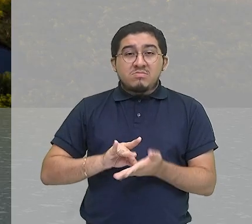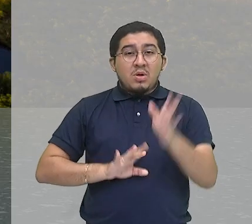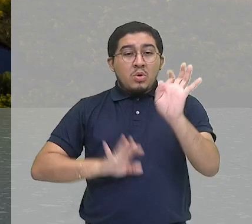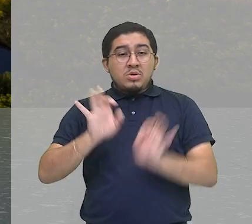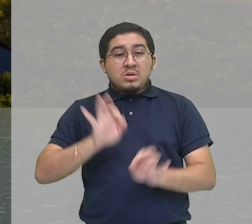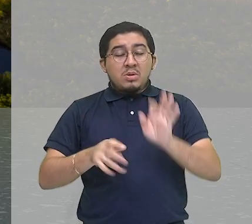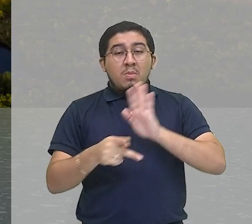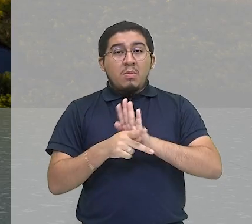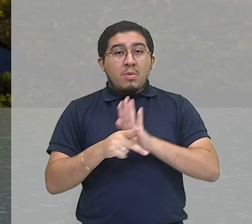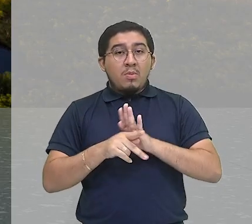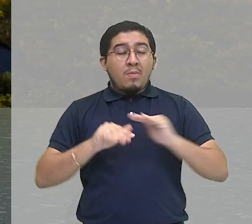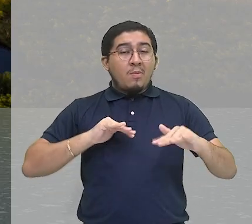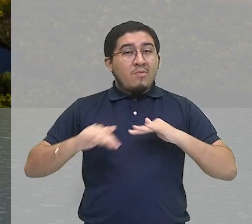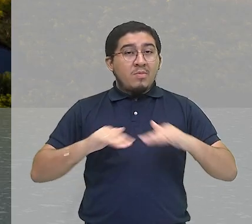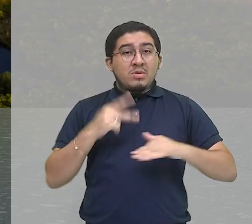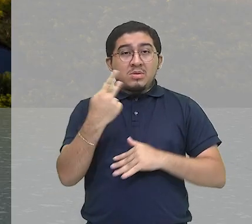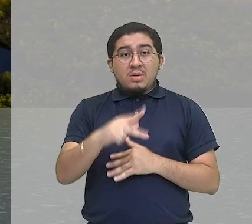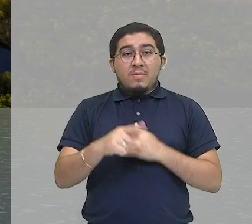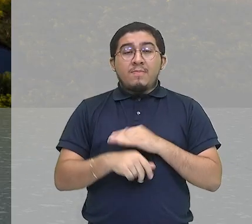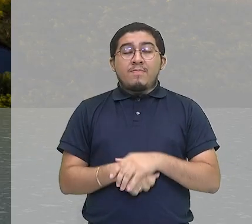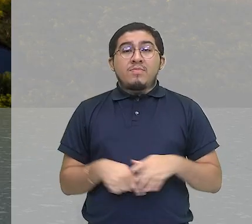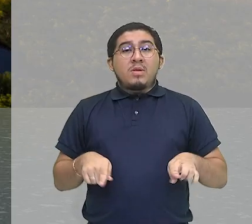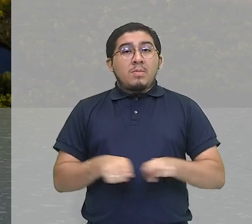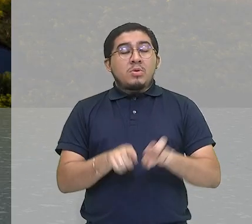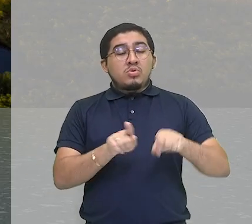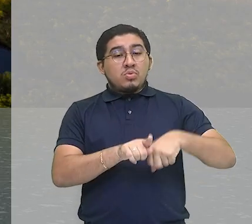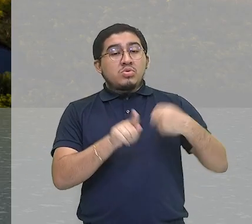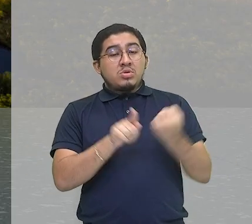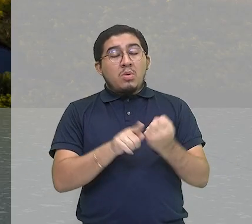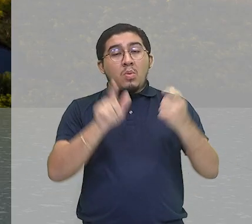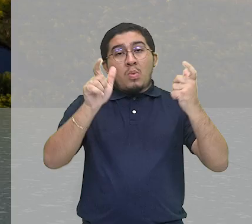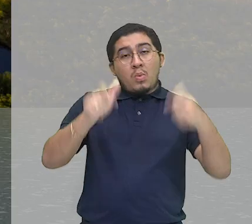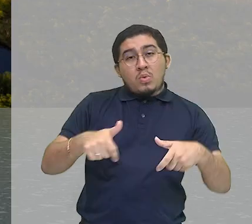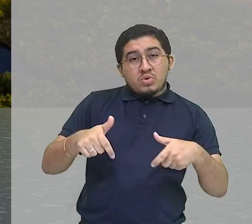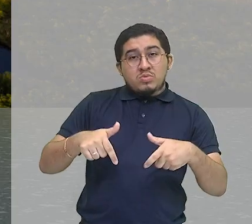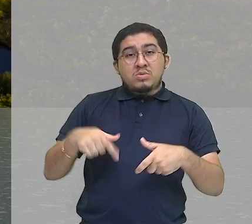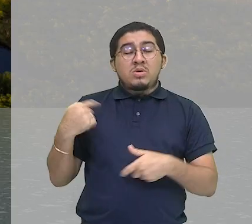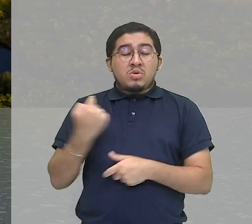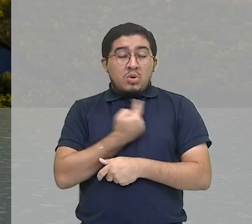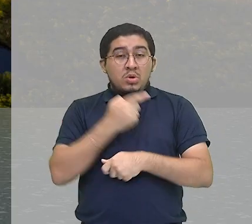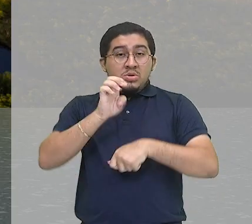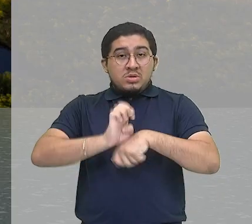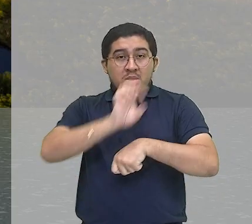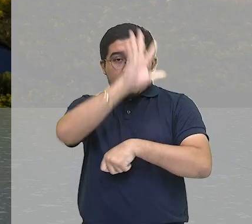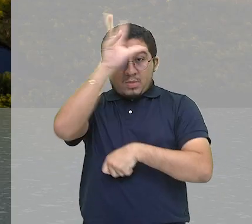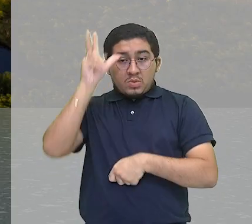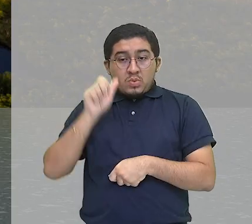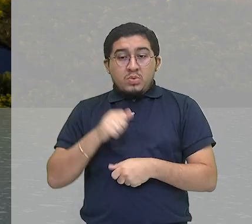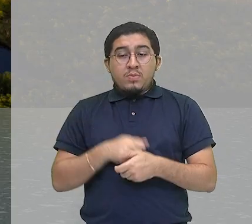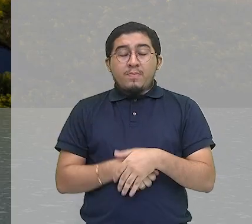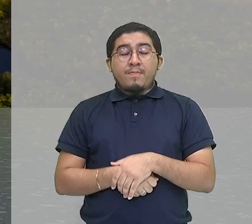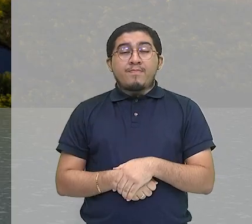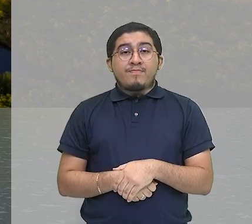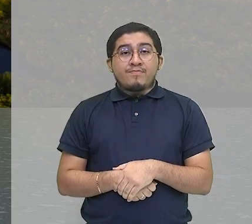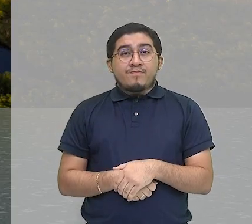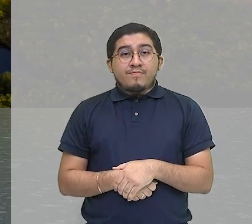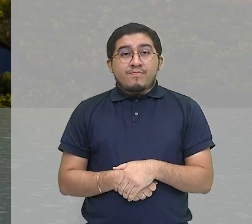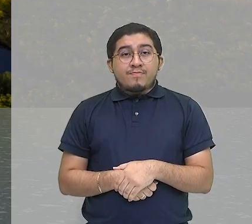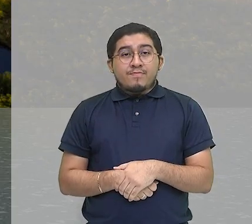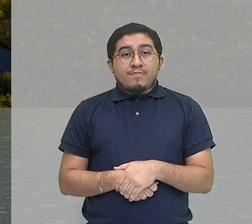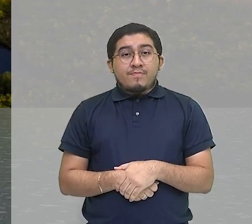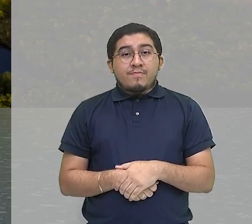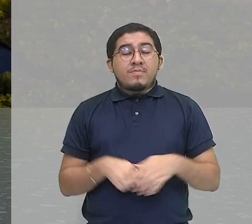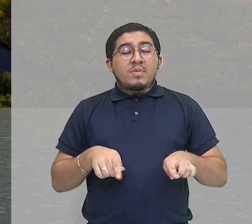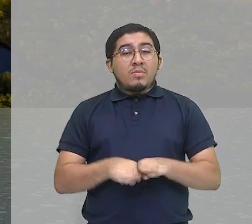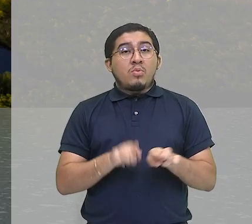organização desses movimentos sociais aqui na região amazônica. Outro grupo social também que